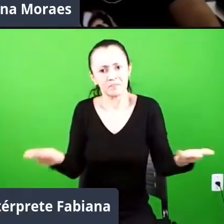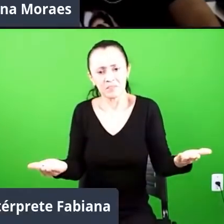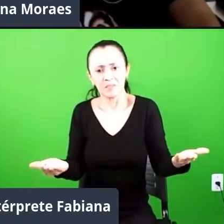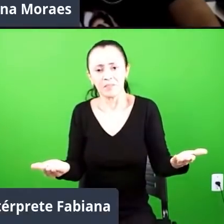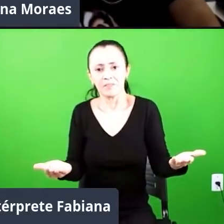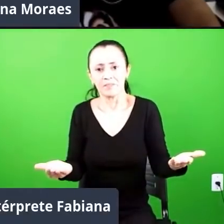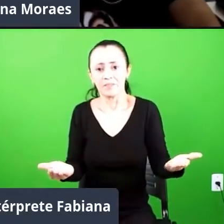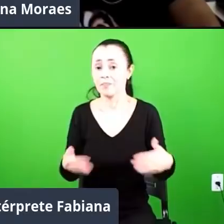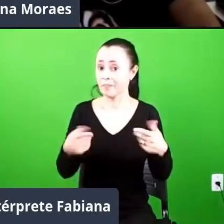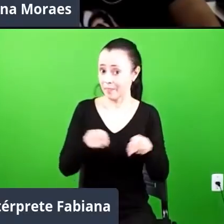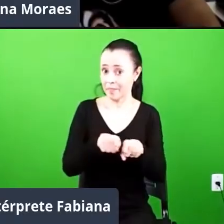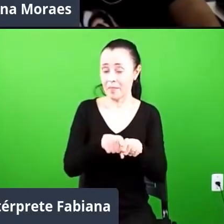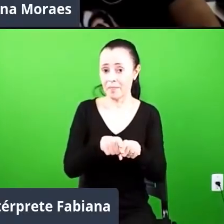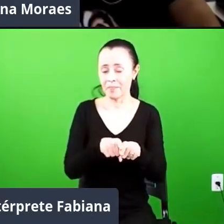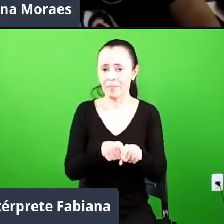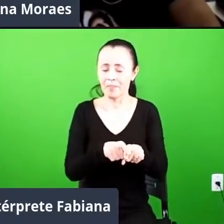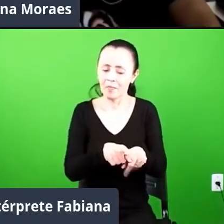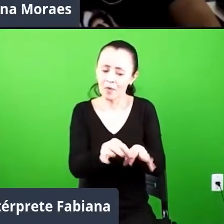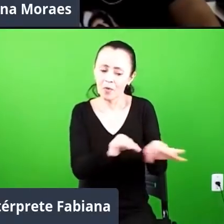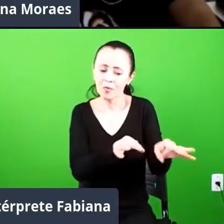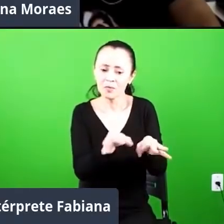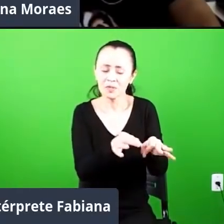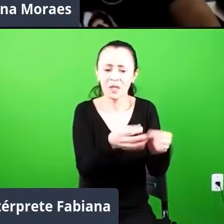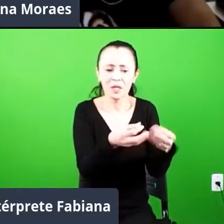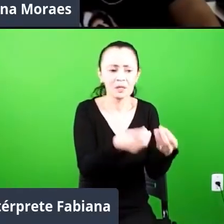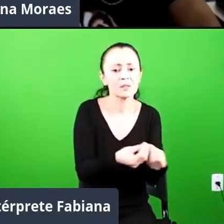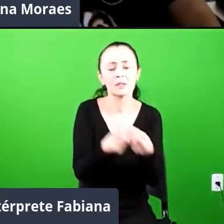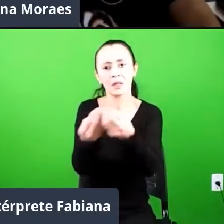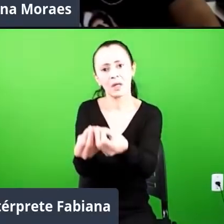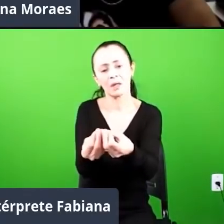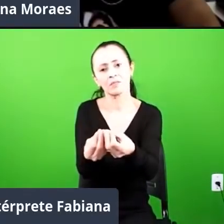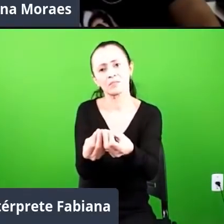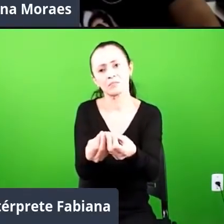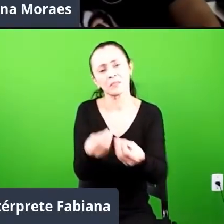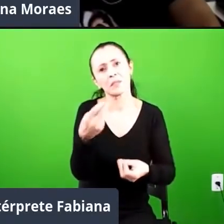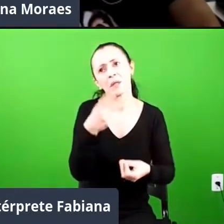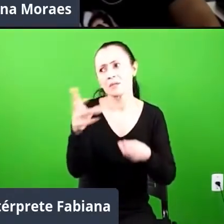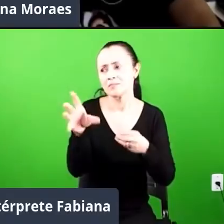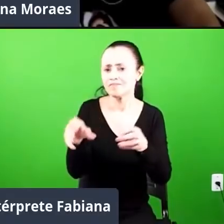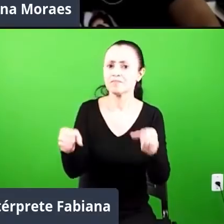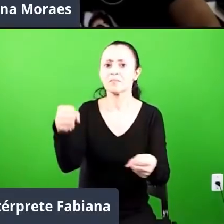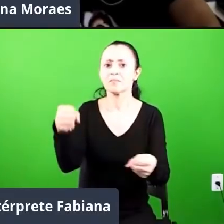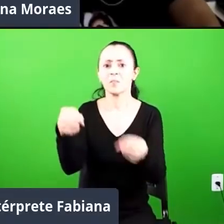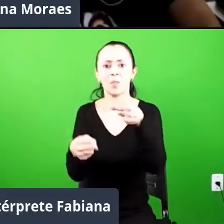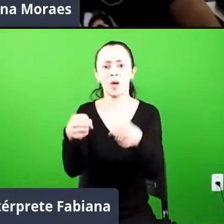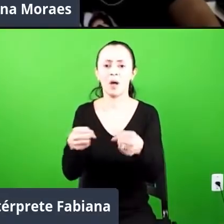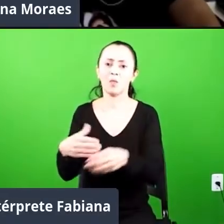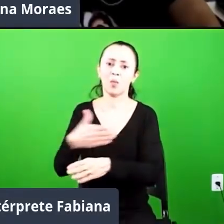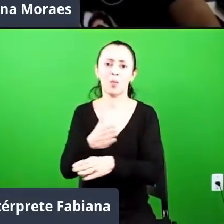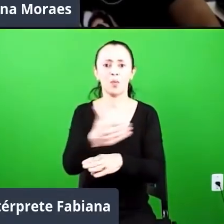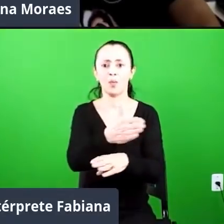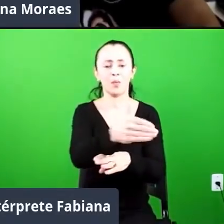na uberização, o que o Uber faz? Ele pega o seu carro ou aluga um carro e vai trabalhar.